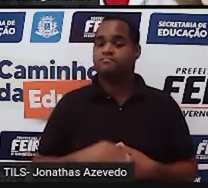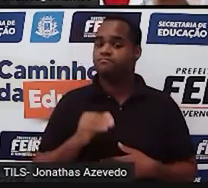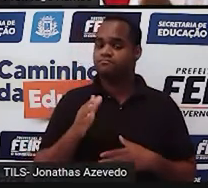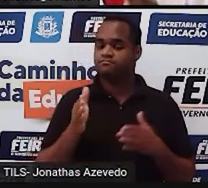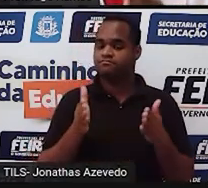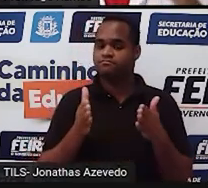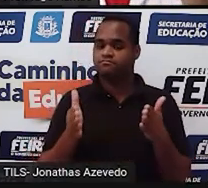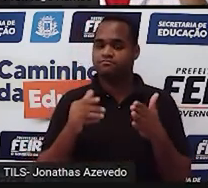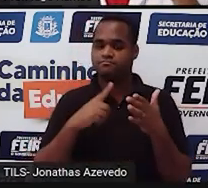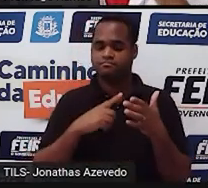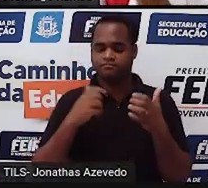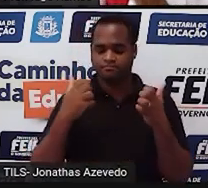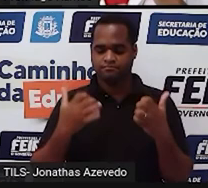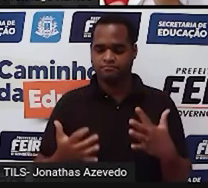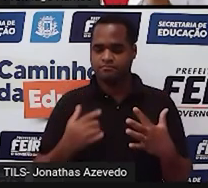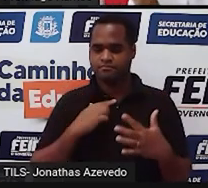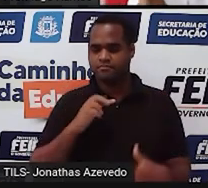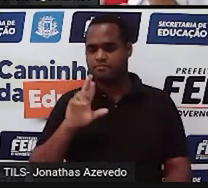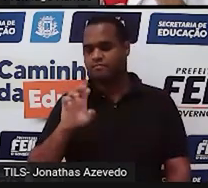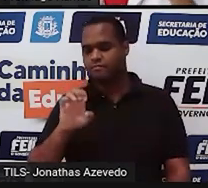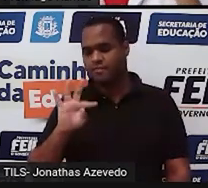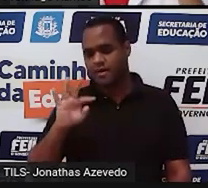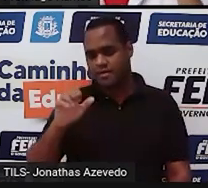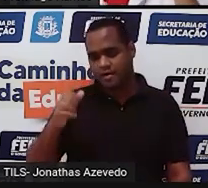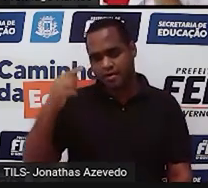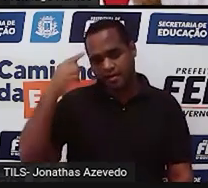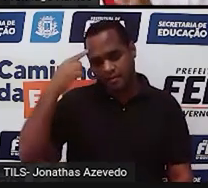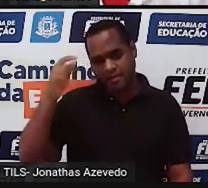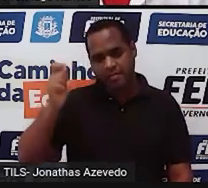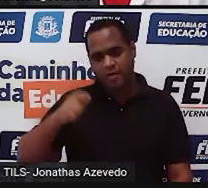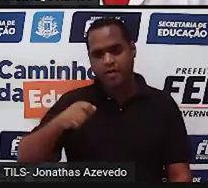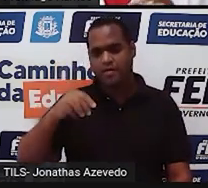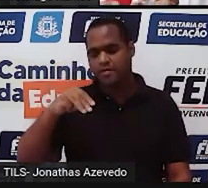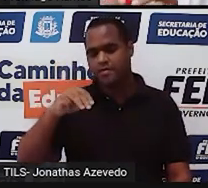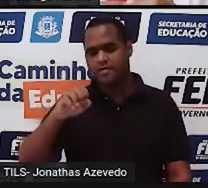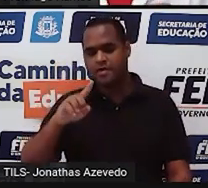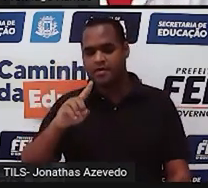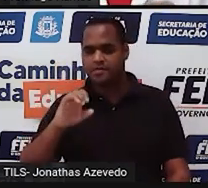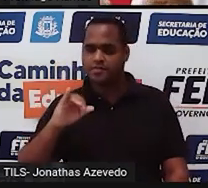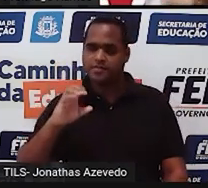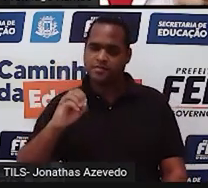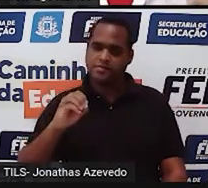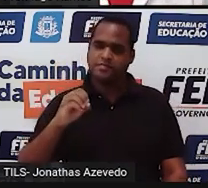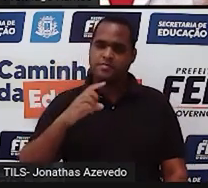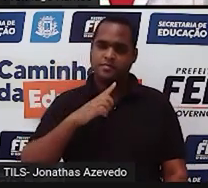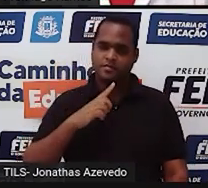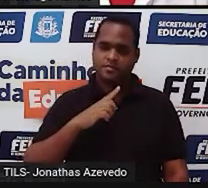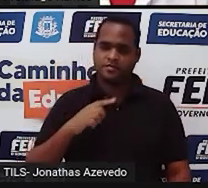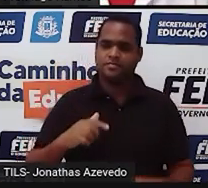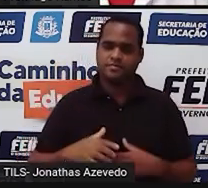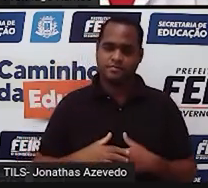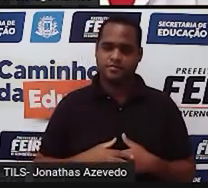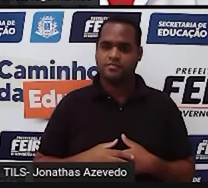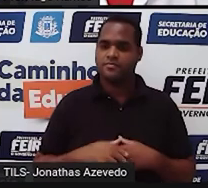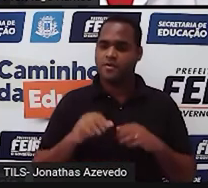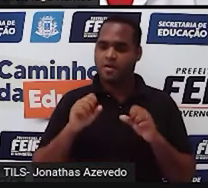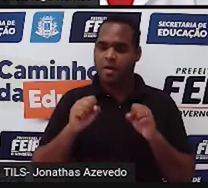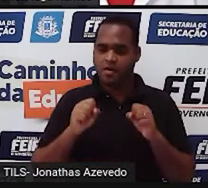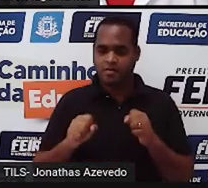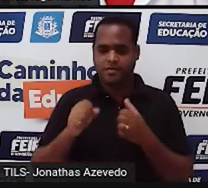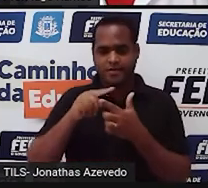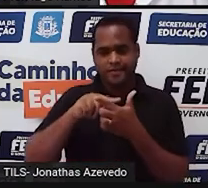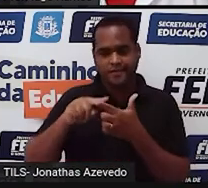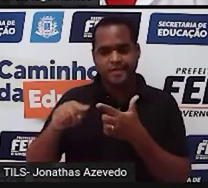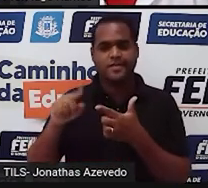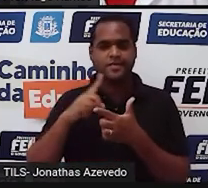nesse cruzamento é a reta passa pelo ponto médio que é o ponto que divide o segmento em